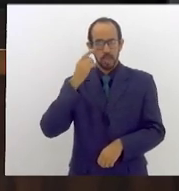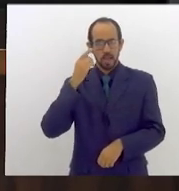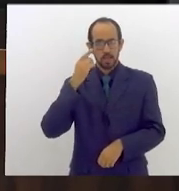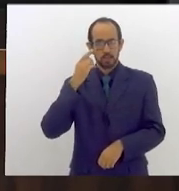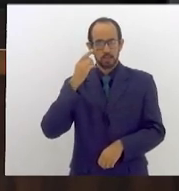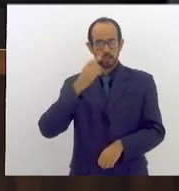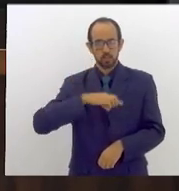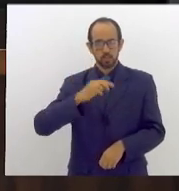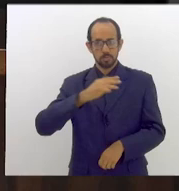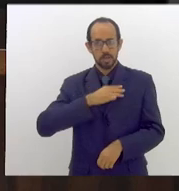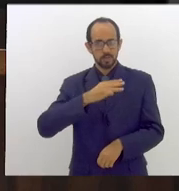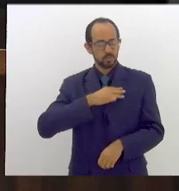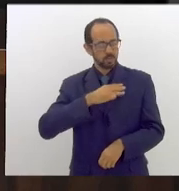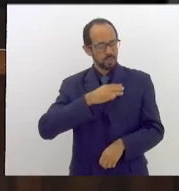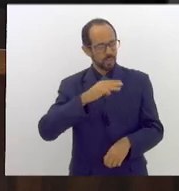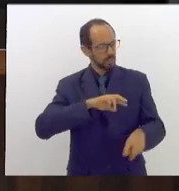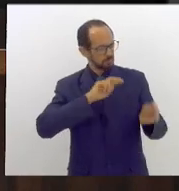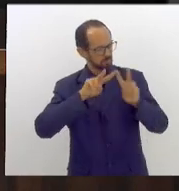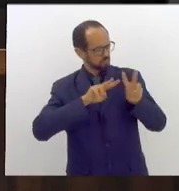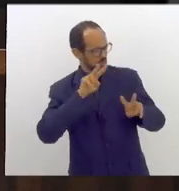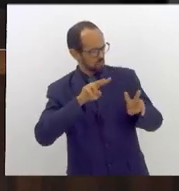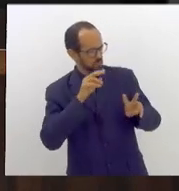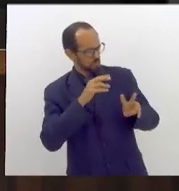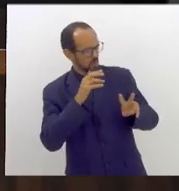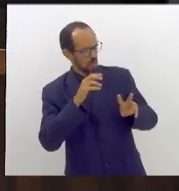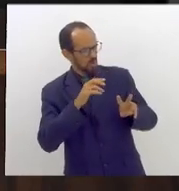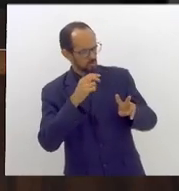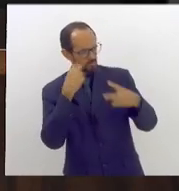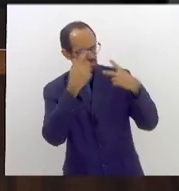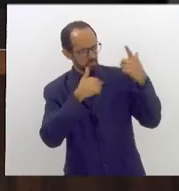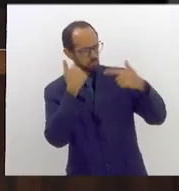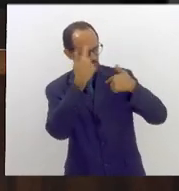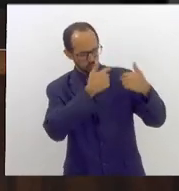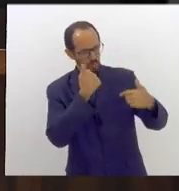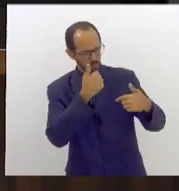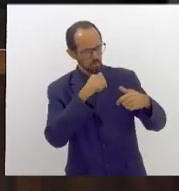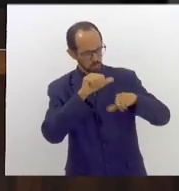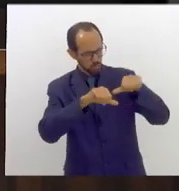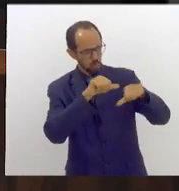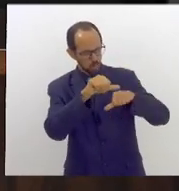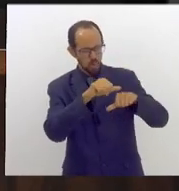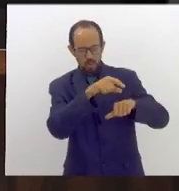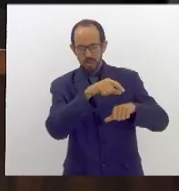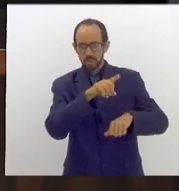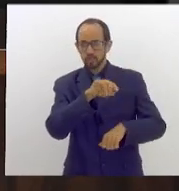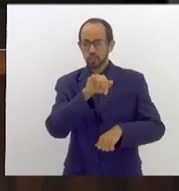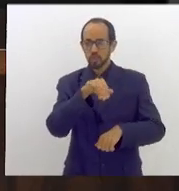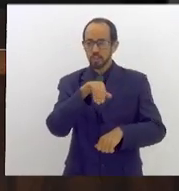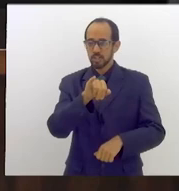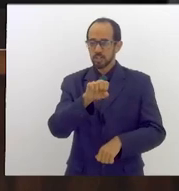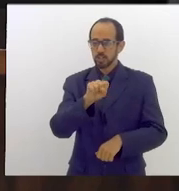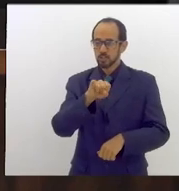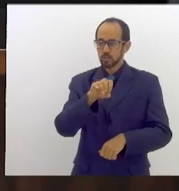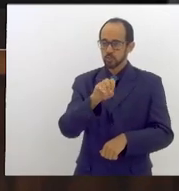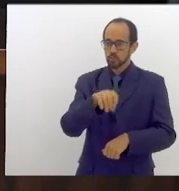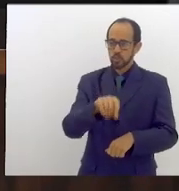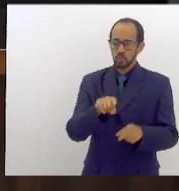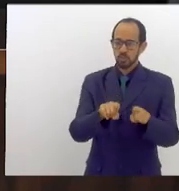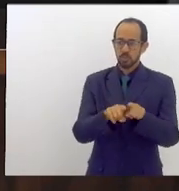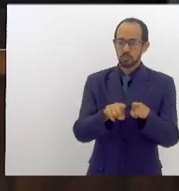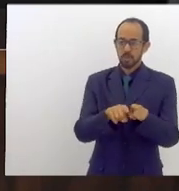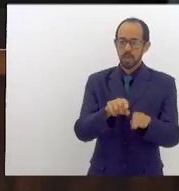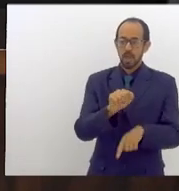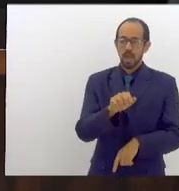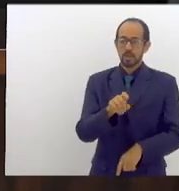Madureira no visual novíssimo nosso querido Dionísio Lins Flávio Serafim Adriana